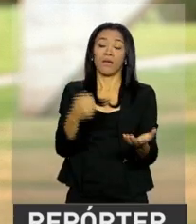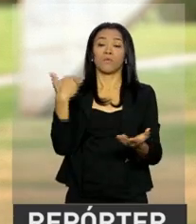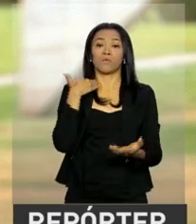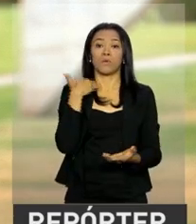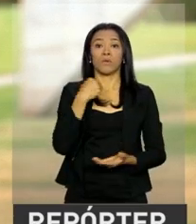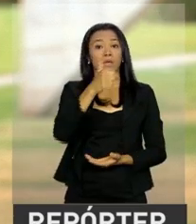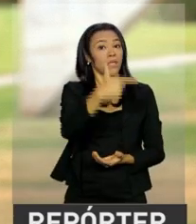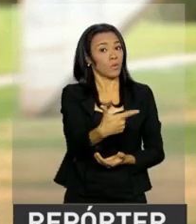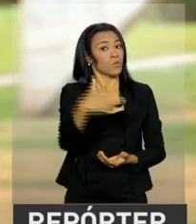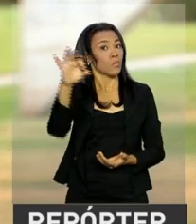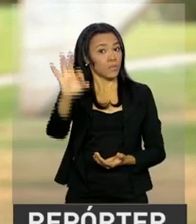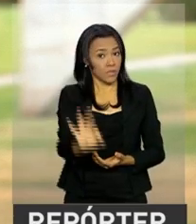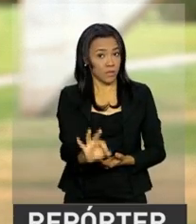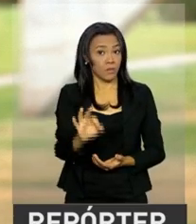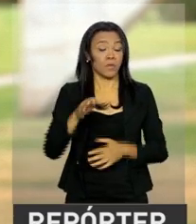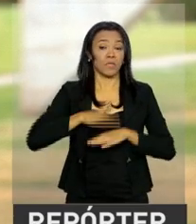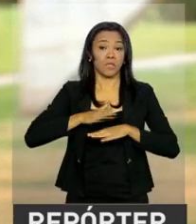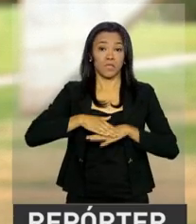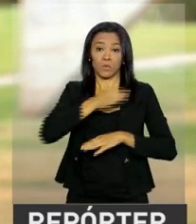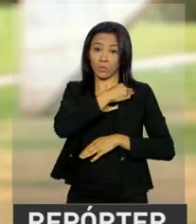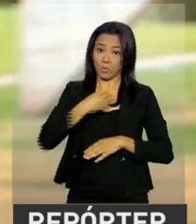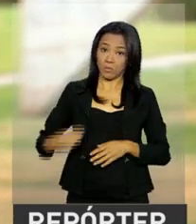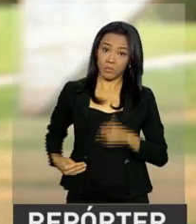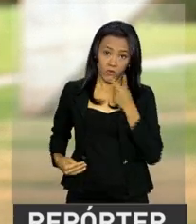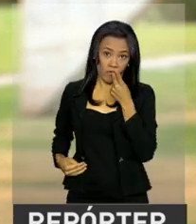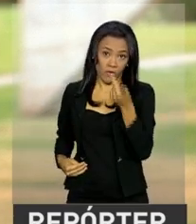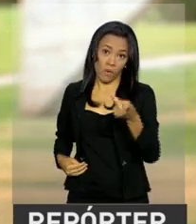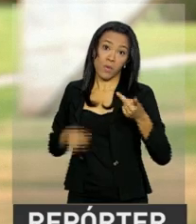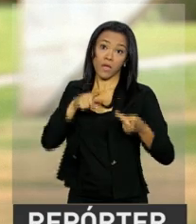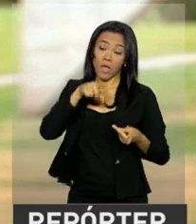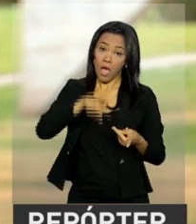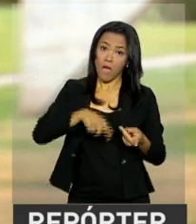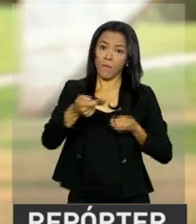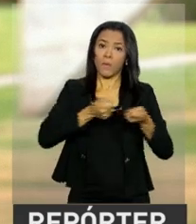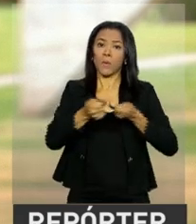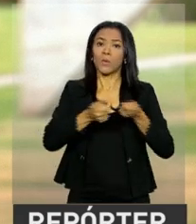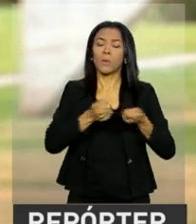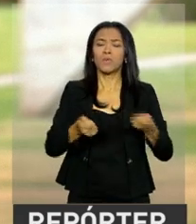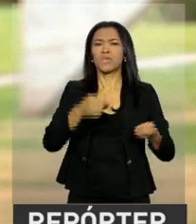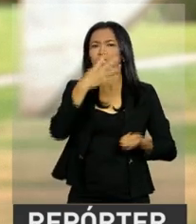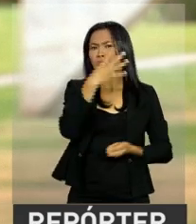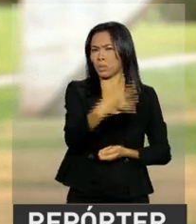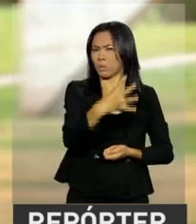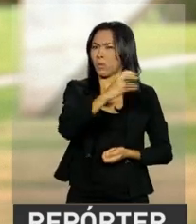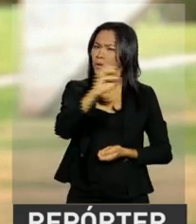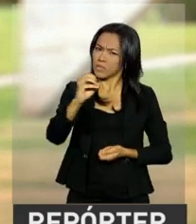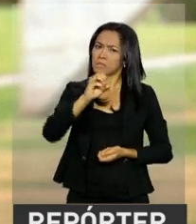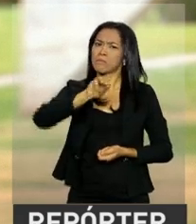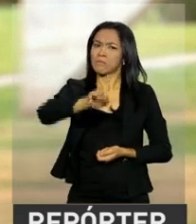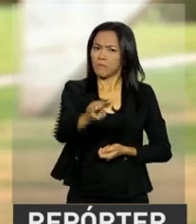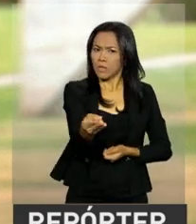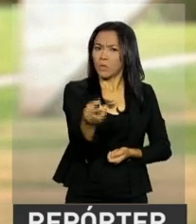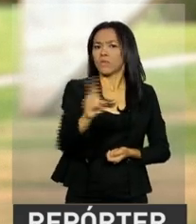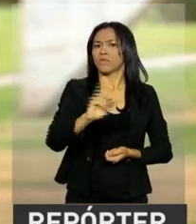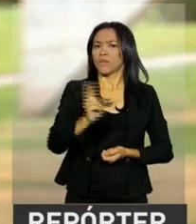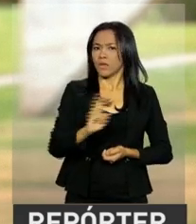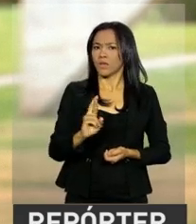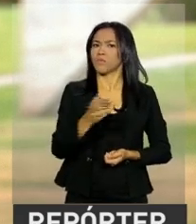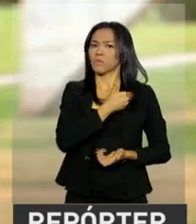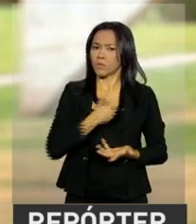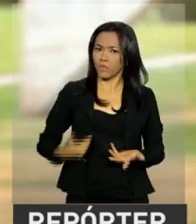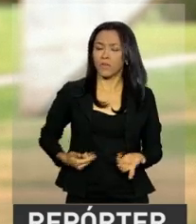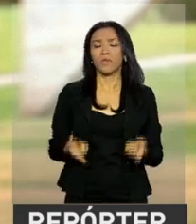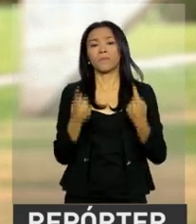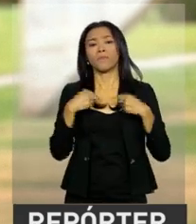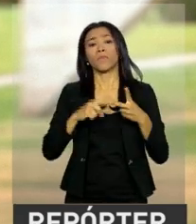2% que, de acordo com o ministro da Educação, pode trazer aí uma economia de até 400 milhões de reais para o governo. Uma outra medida